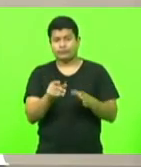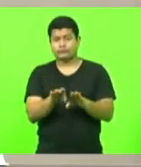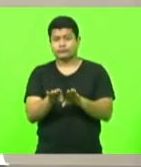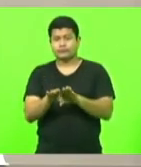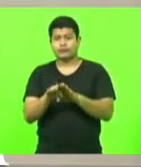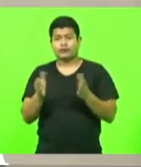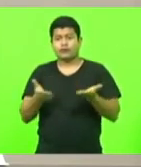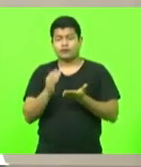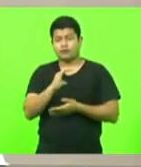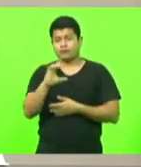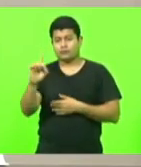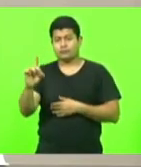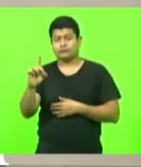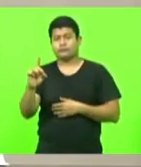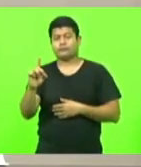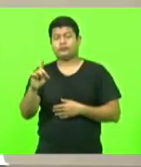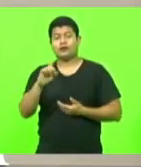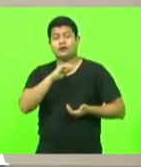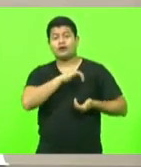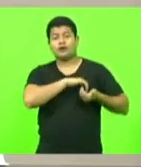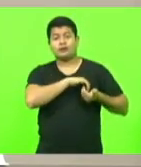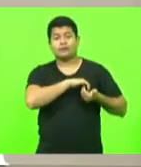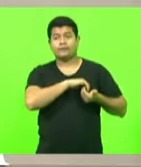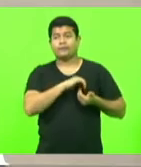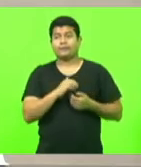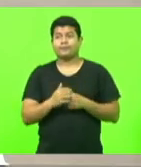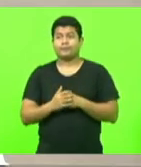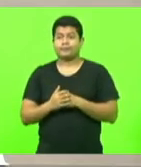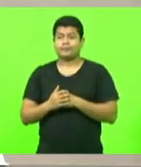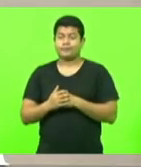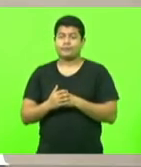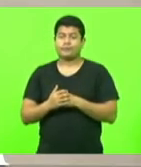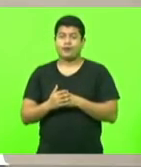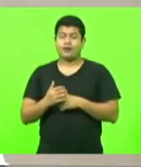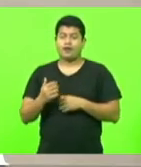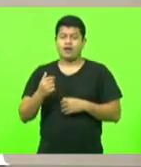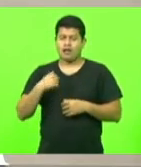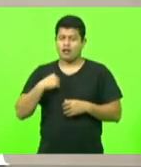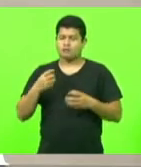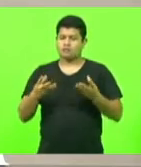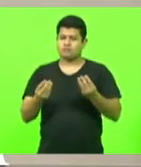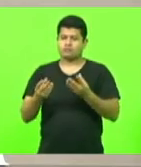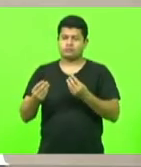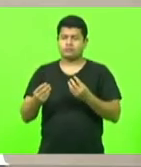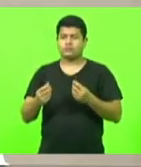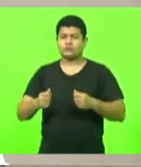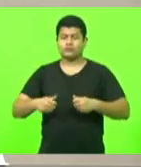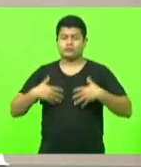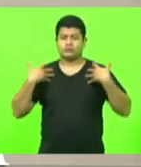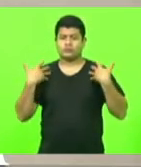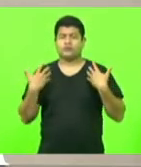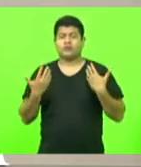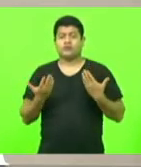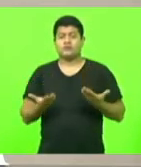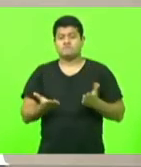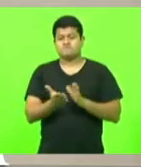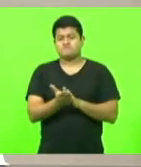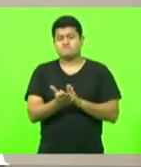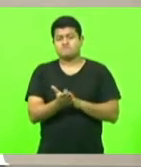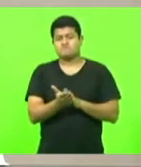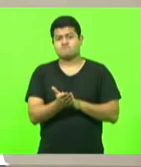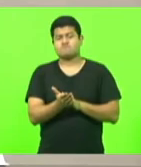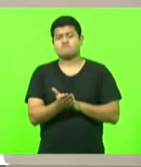coordenador da Defesa Civil, é elogiável para nós todos catarinenses. Parabéns mesmo